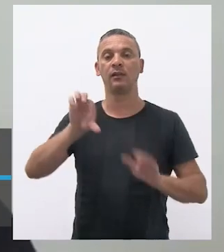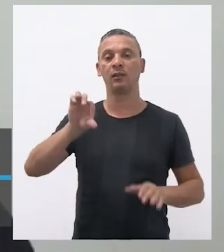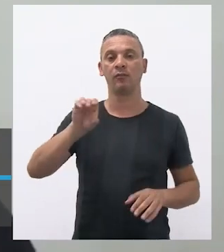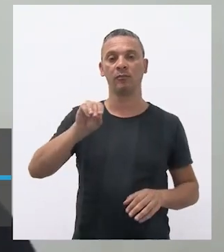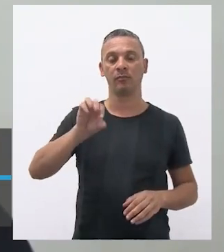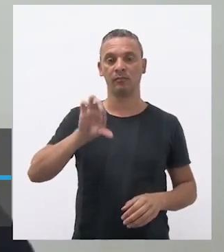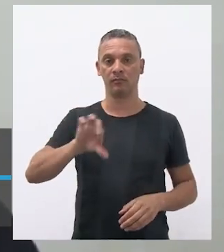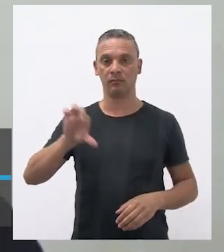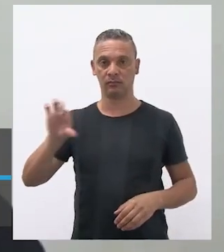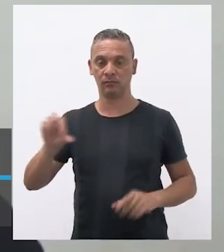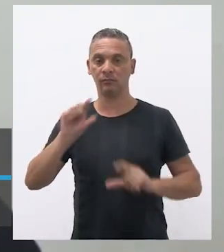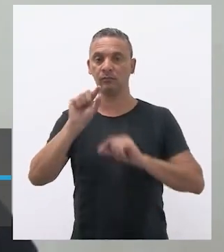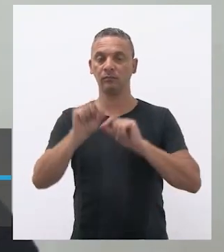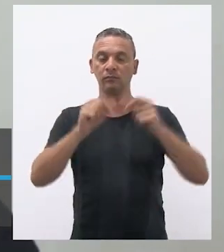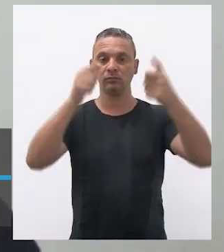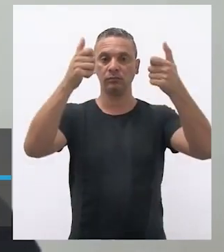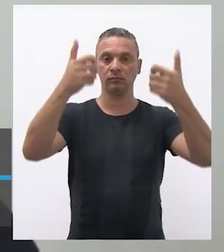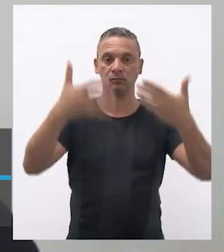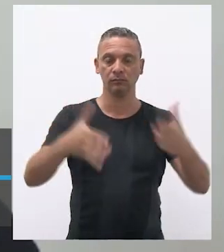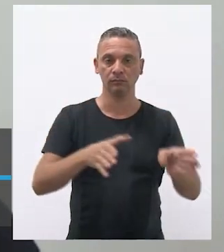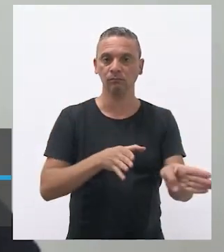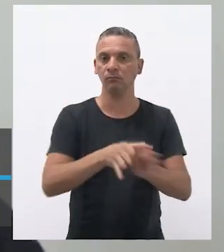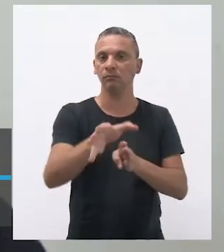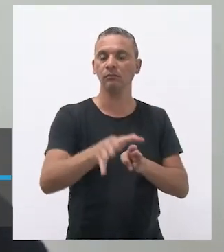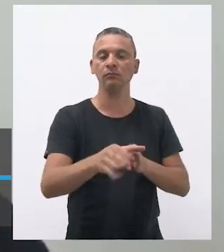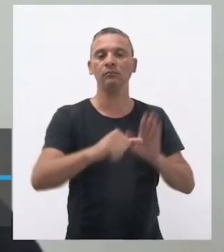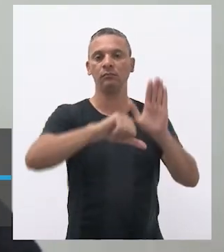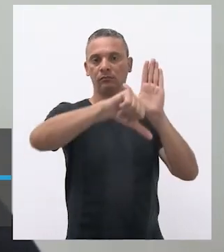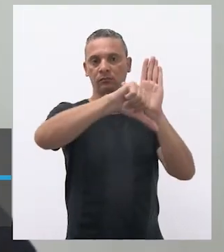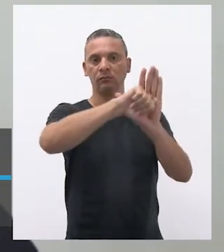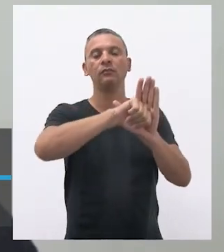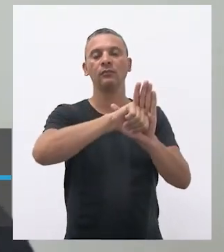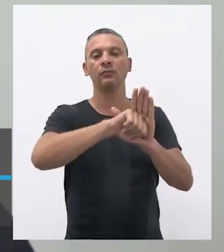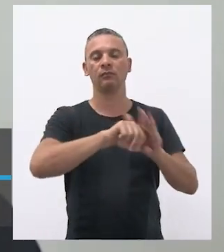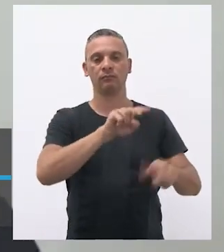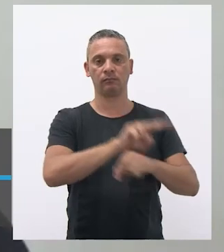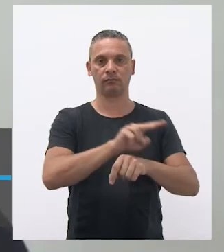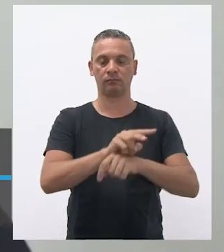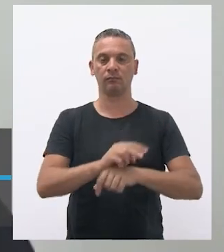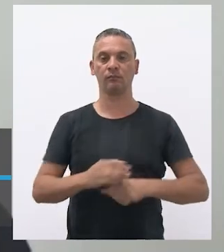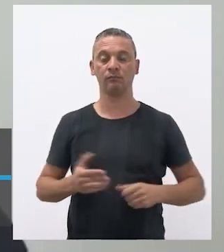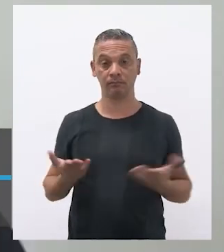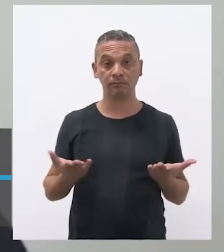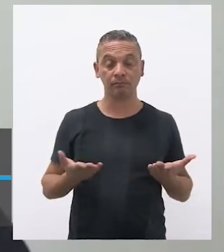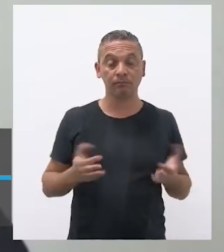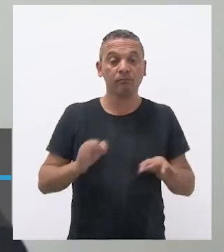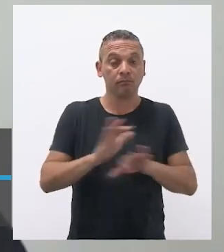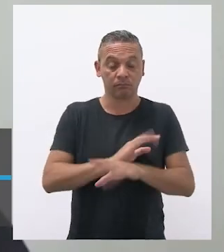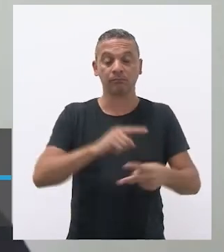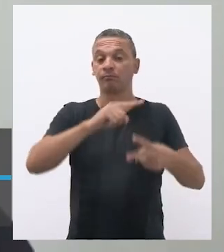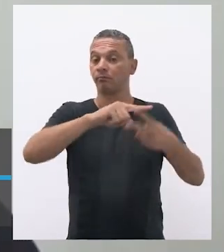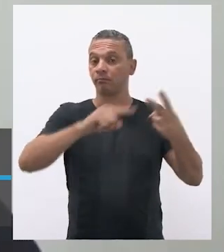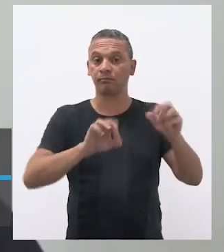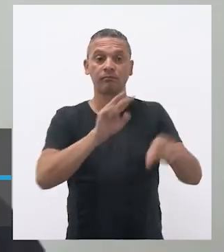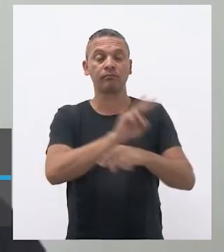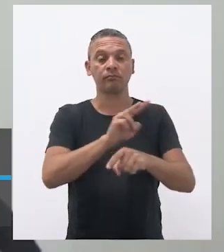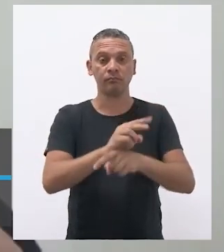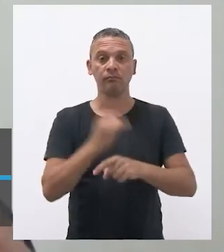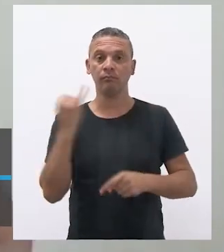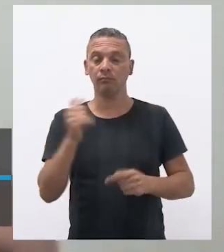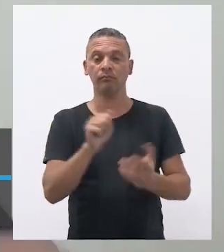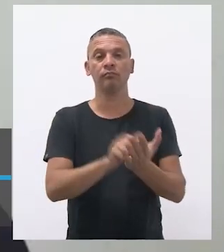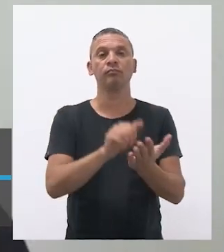mediante qualquer método, né, qualquer conduta como coação, chantagem ou suborno, limite ou anule, de